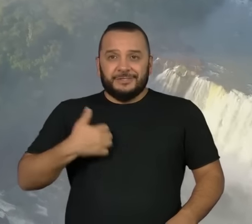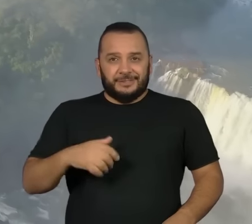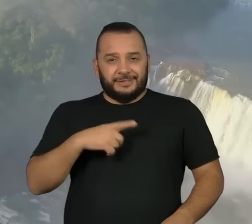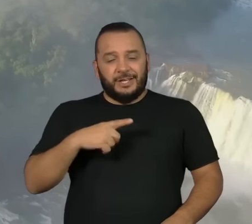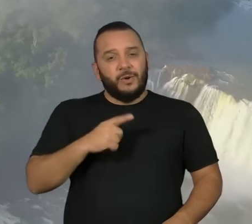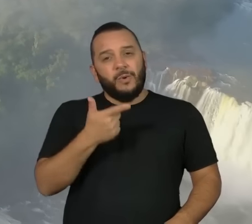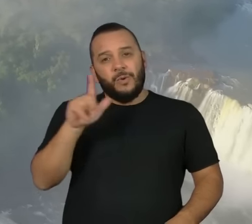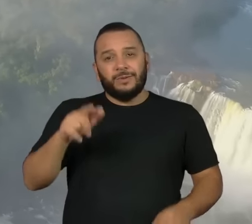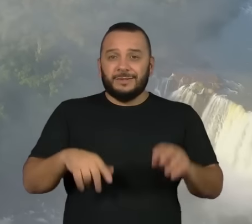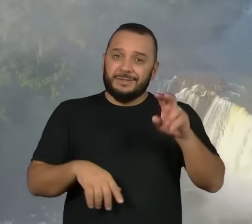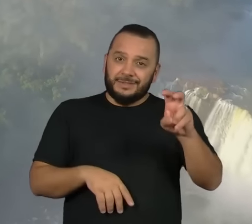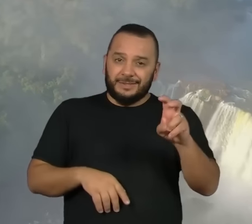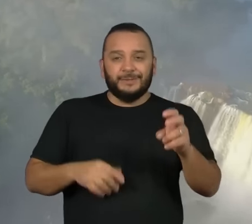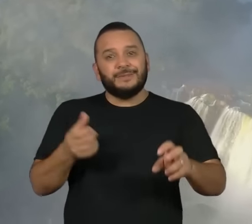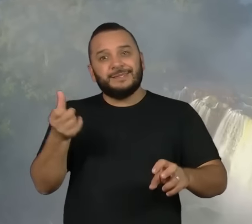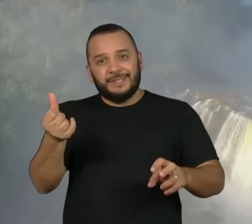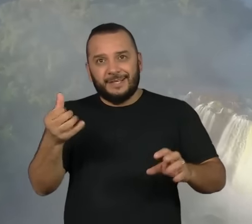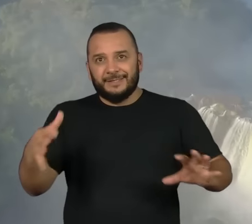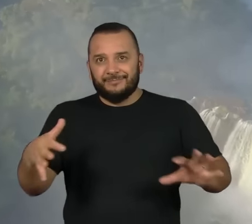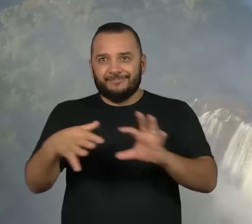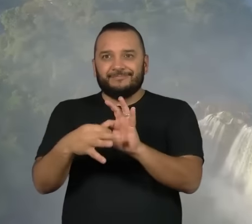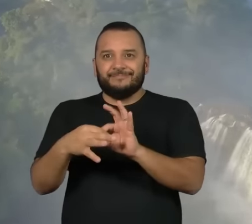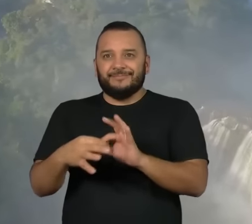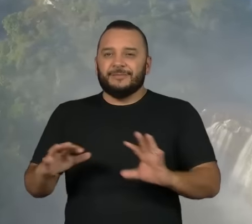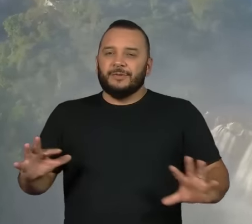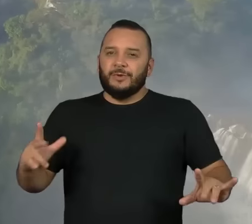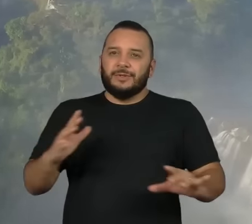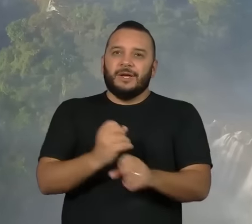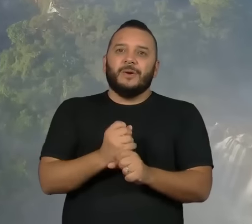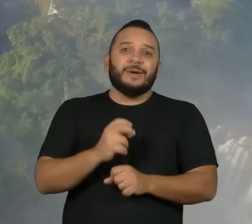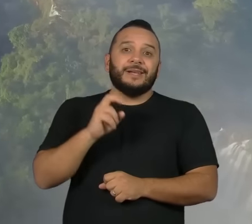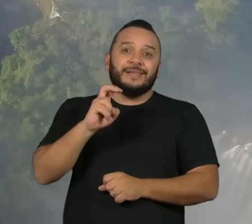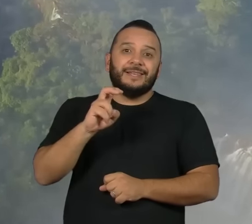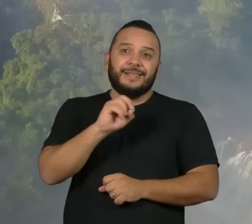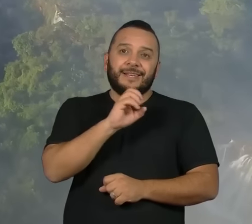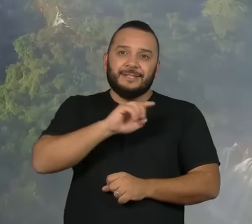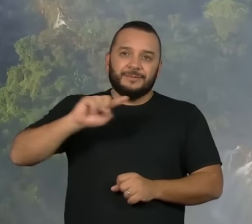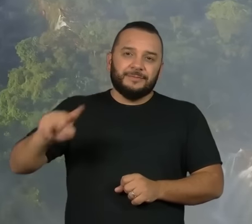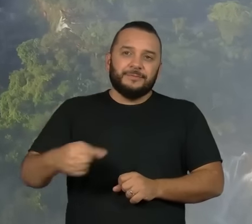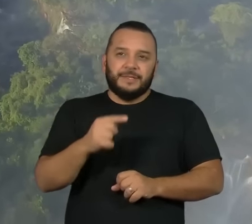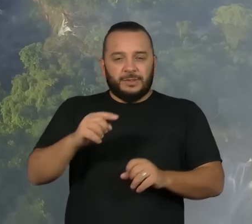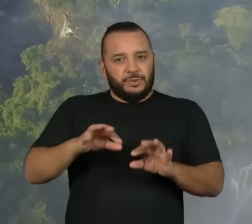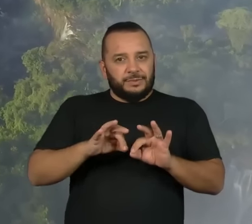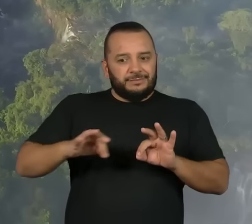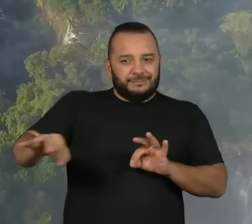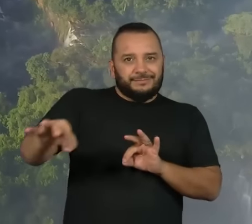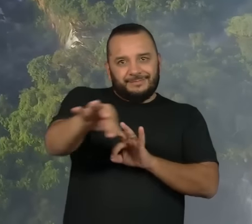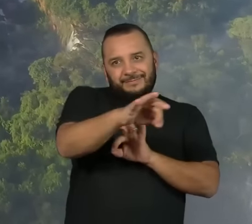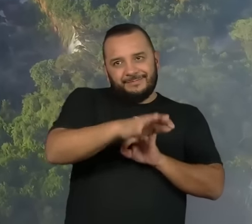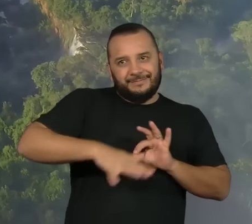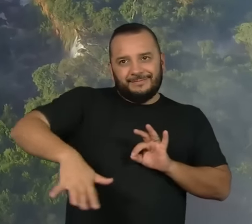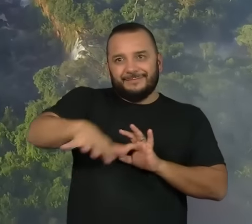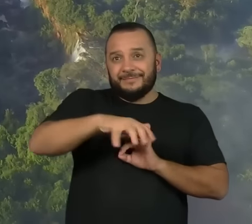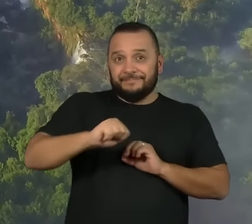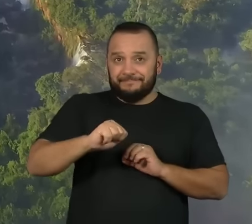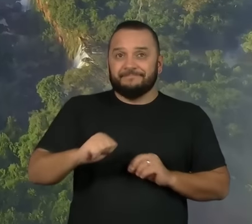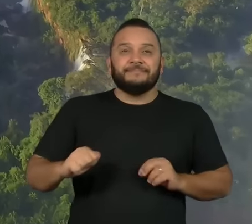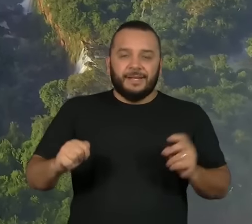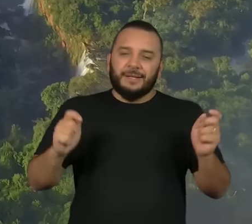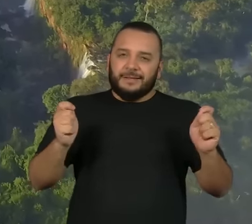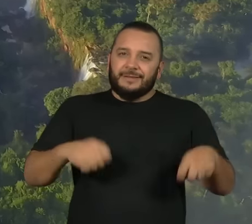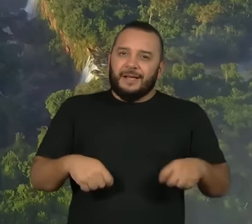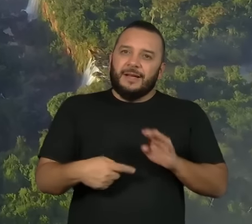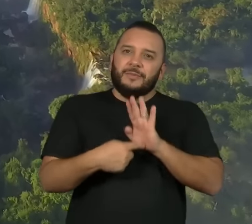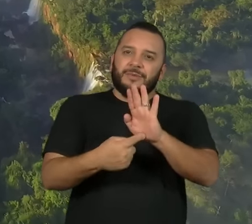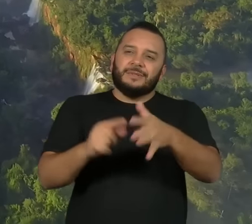5 ou 6 parques provinciais, que chega aí em torno dos seus 500 mil hectares. E aí sim a gente pode garantir uma amostra